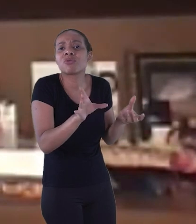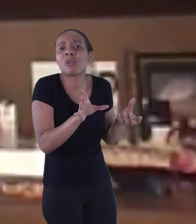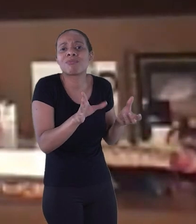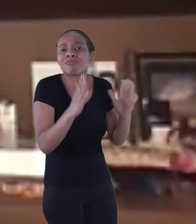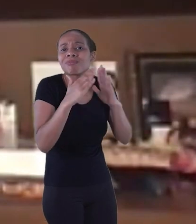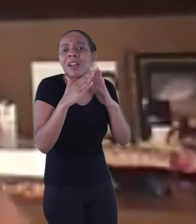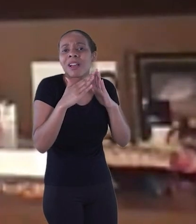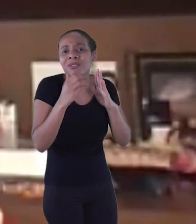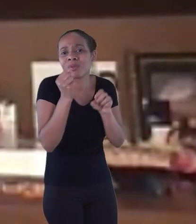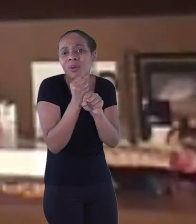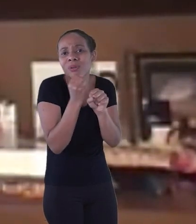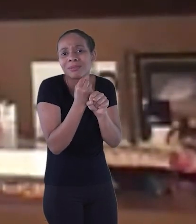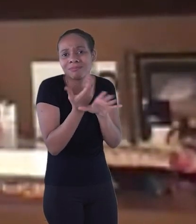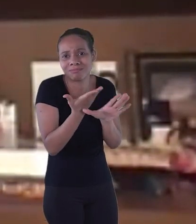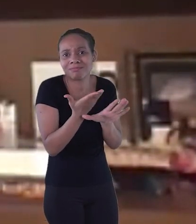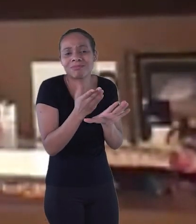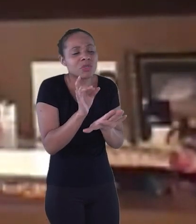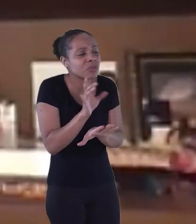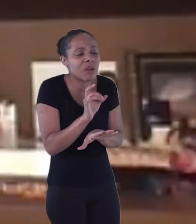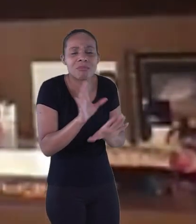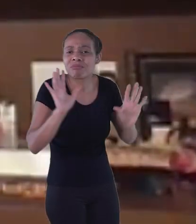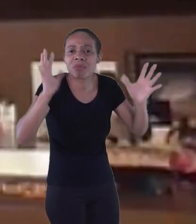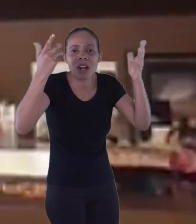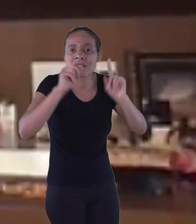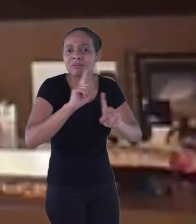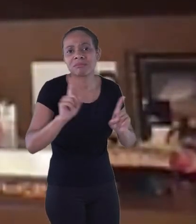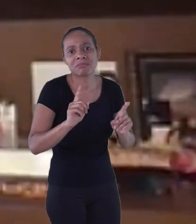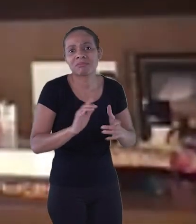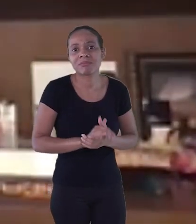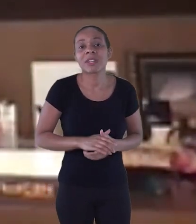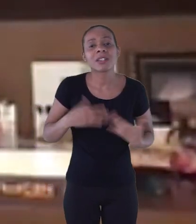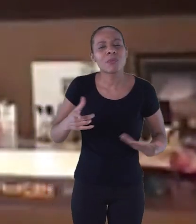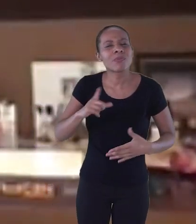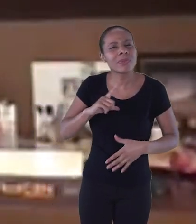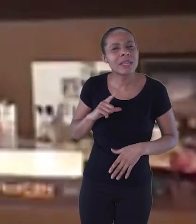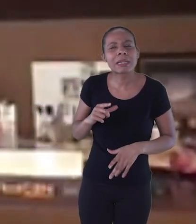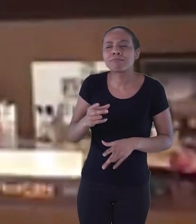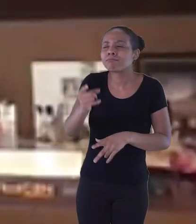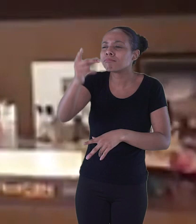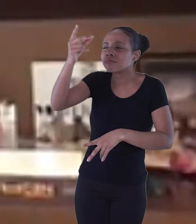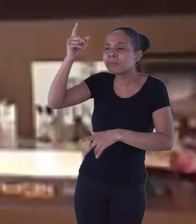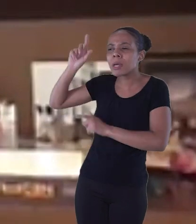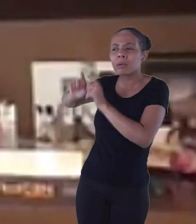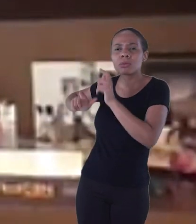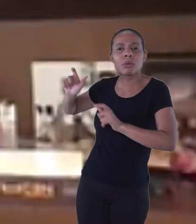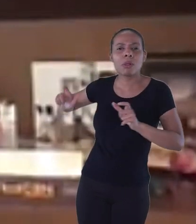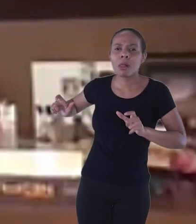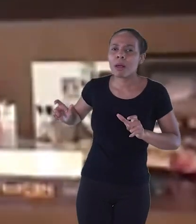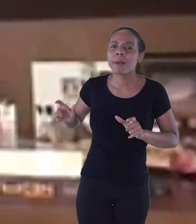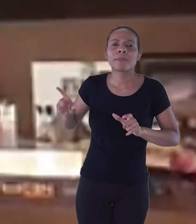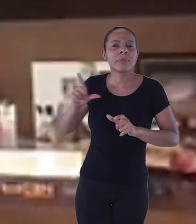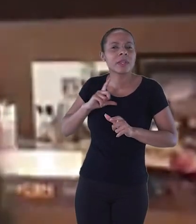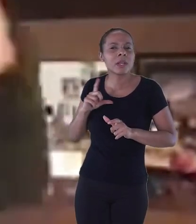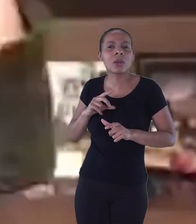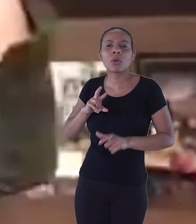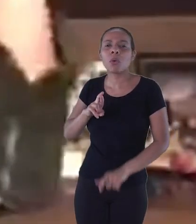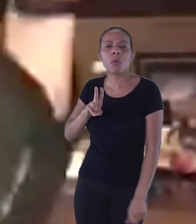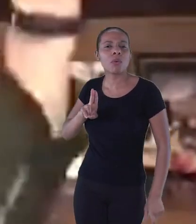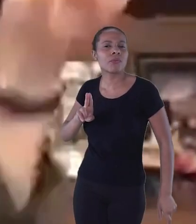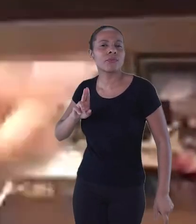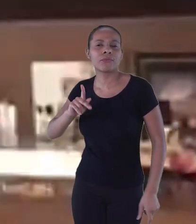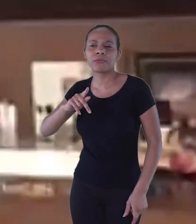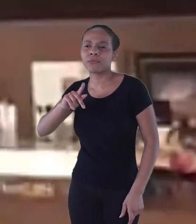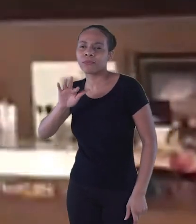são personagens incríveis, né? De curandeiros, né? O Domingos Álvares, o Rufino, que são pessoas que,